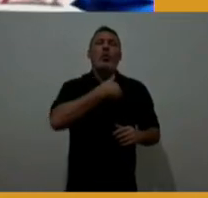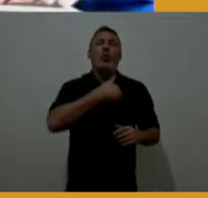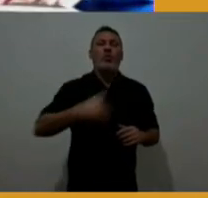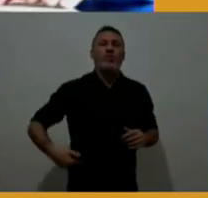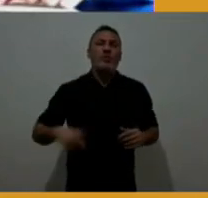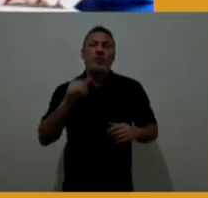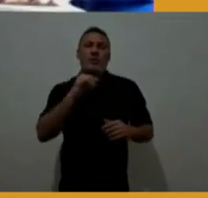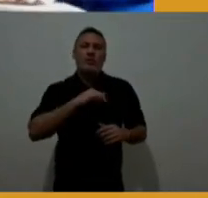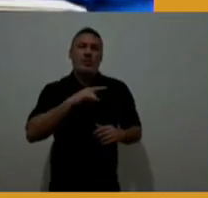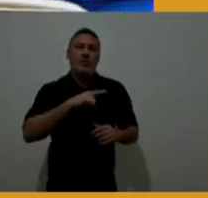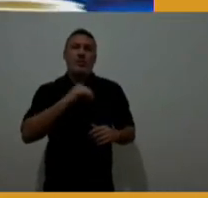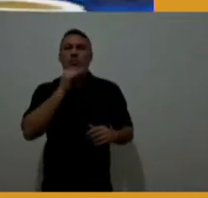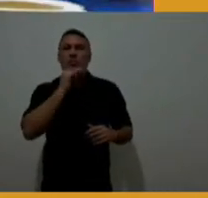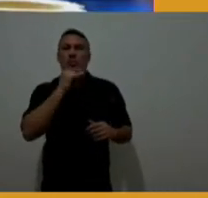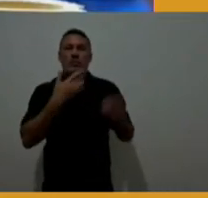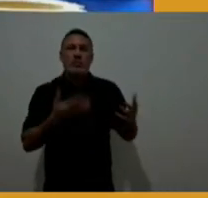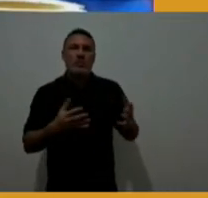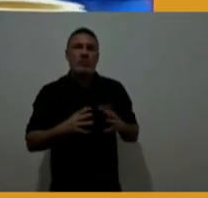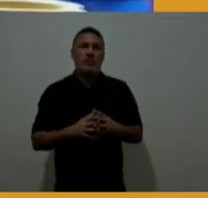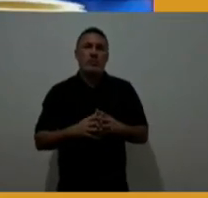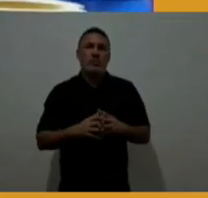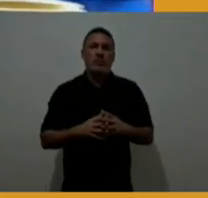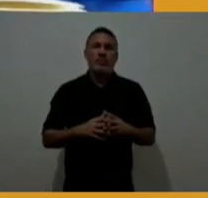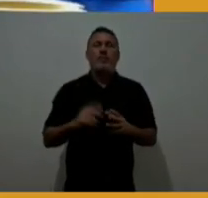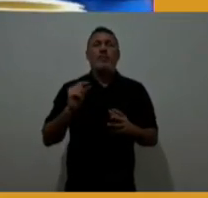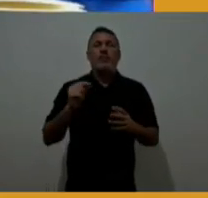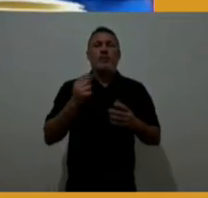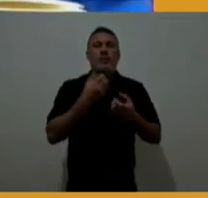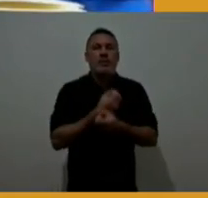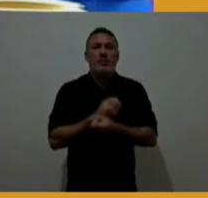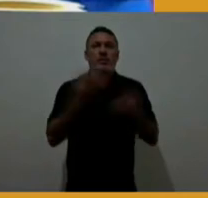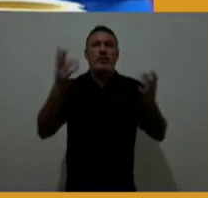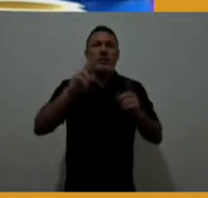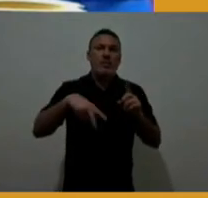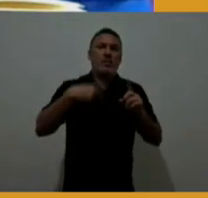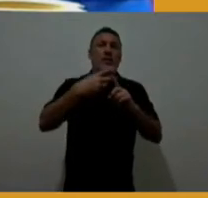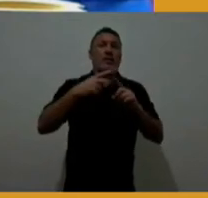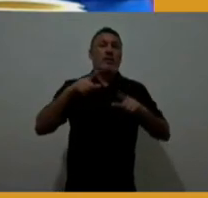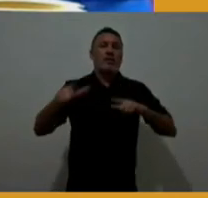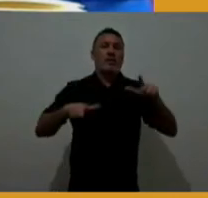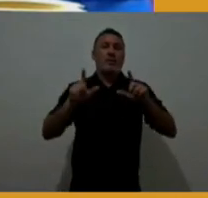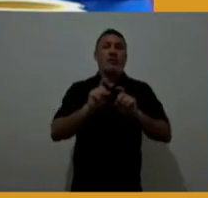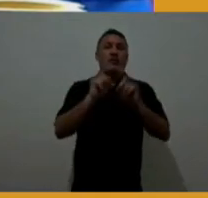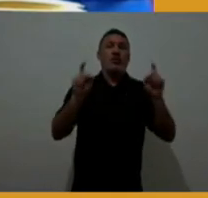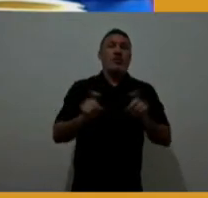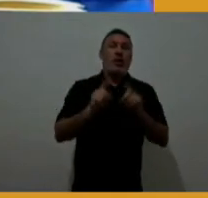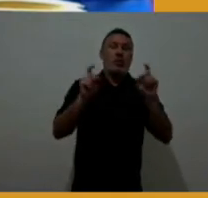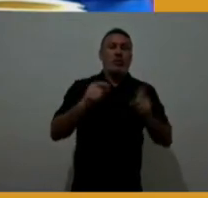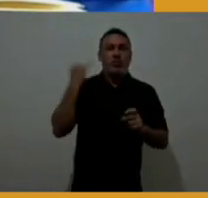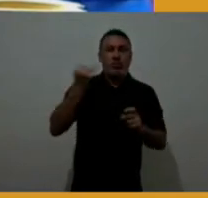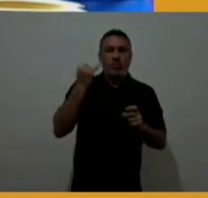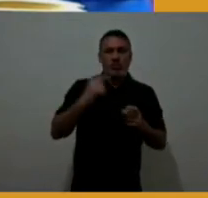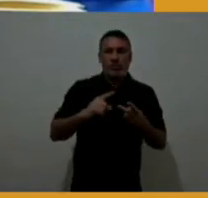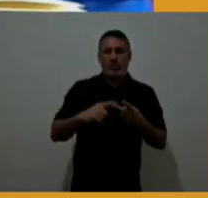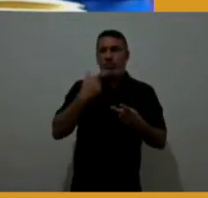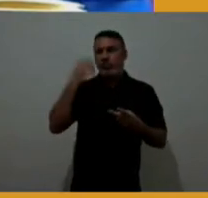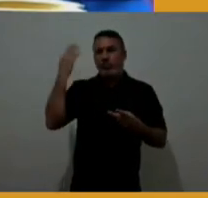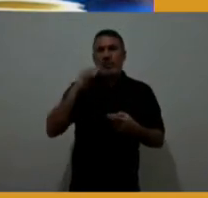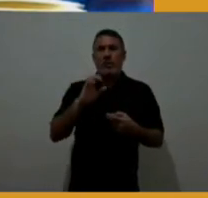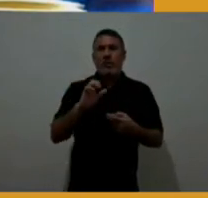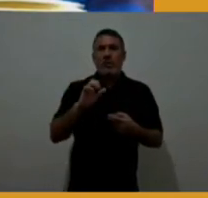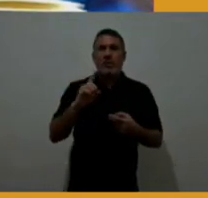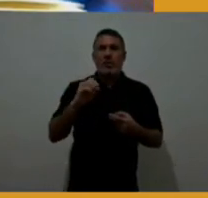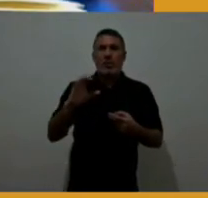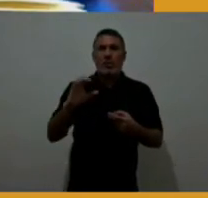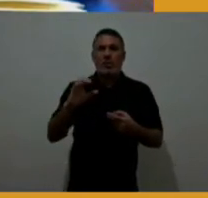com avanço nas ofertas de serviços digitais, por exemplo, que é fundamental. Implantamos agora o EDOCS, que é o Sistema de Serviço Digital.